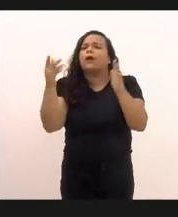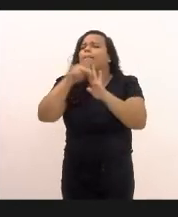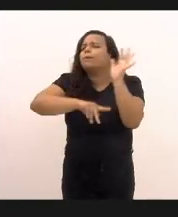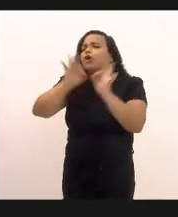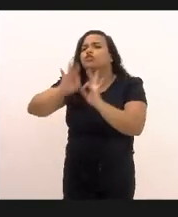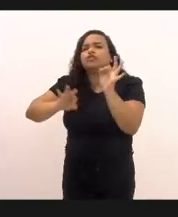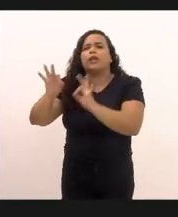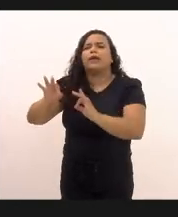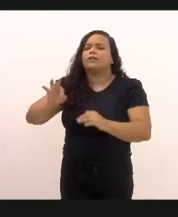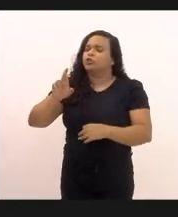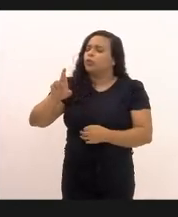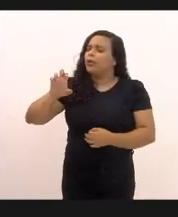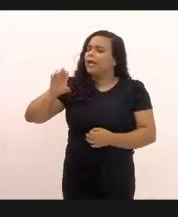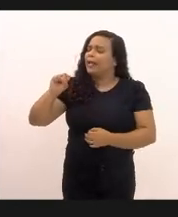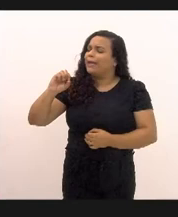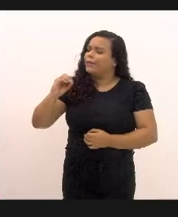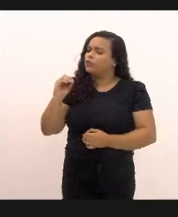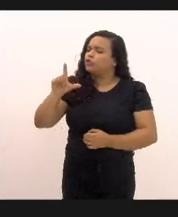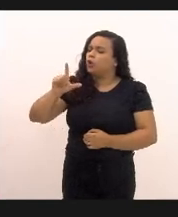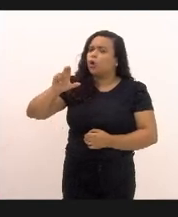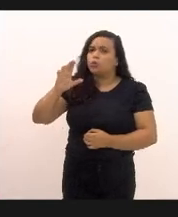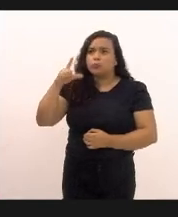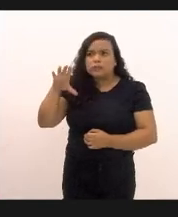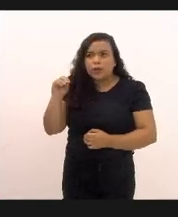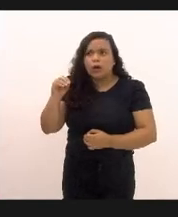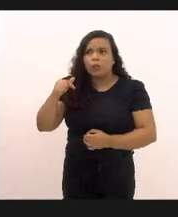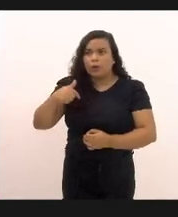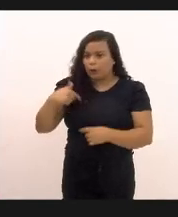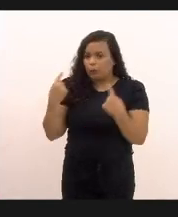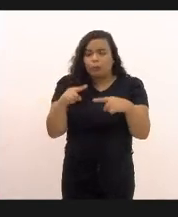tenho óbice nenhum quanto a isso. Faz parte da nossa atividade.